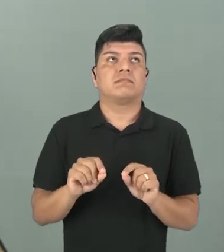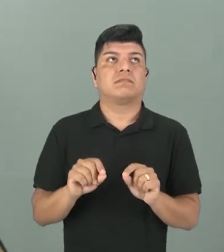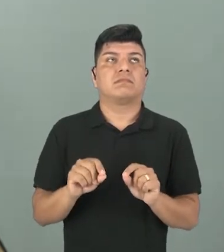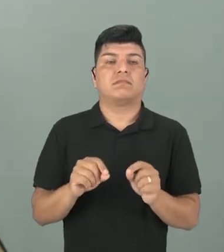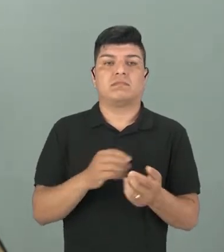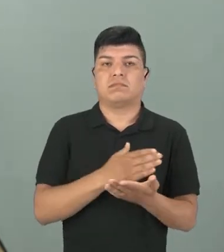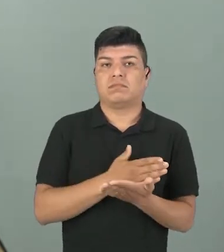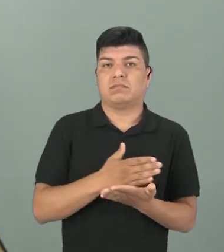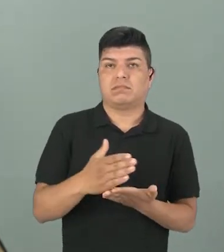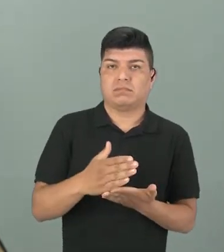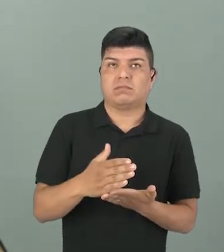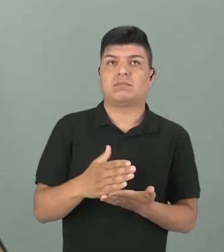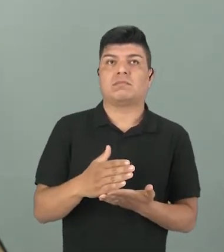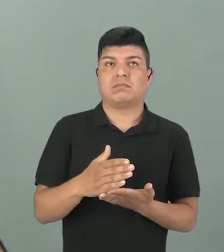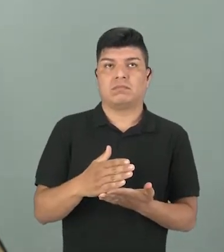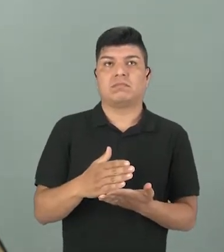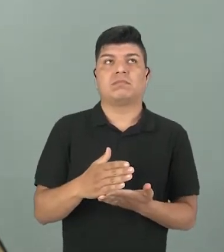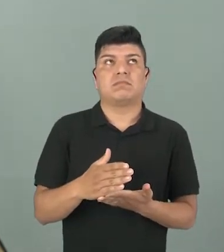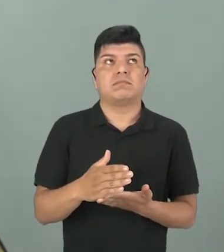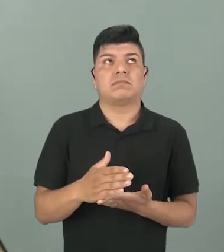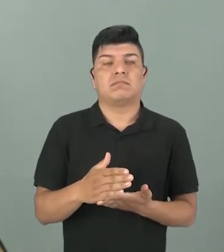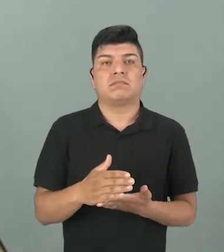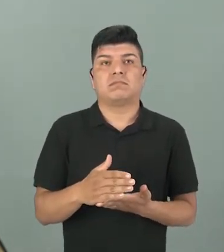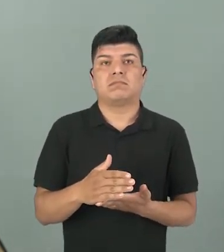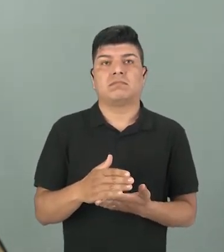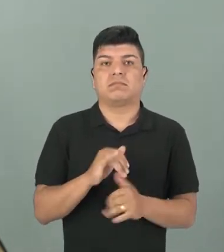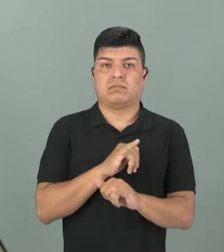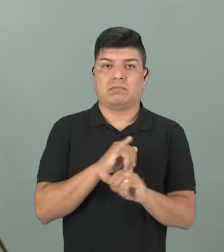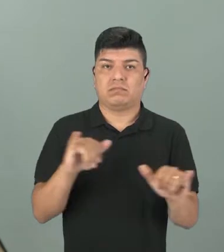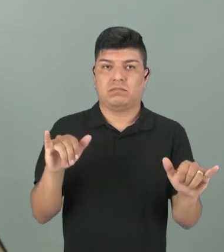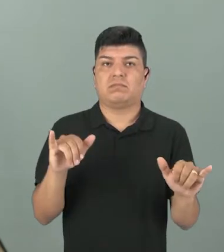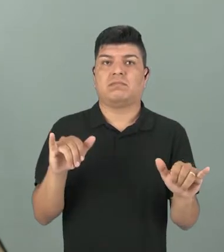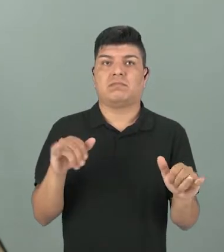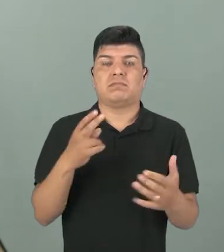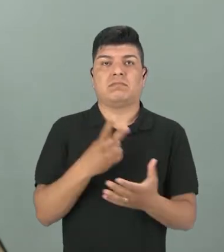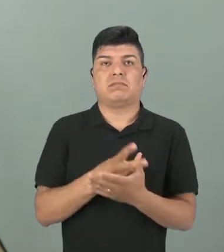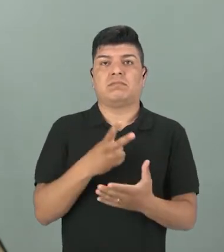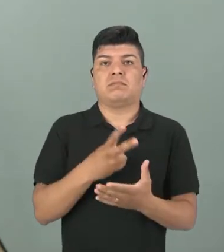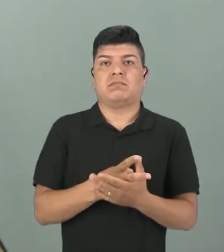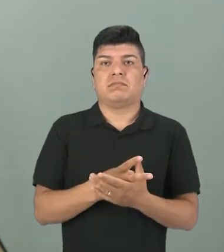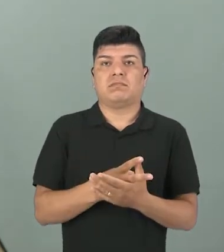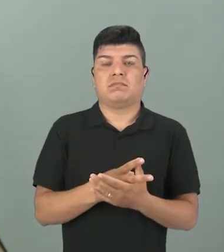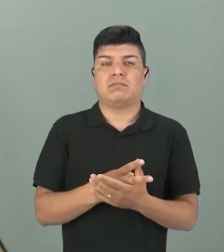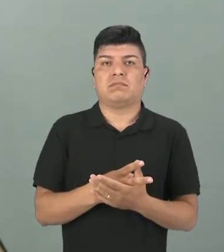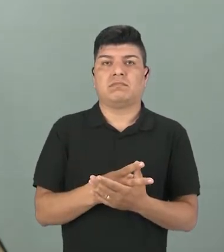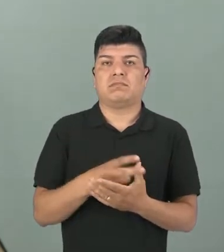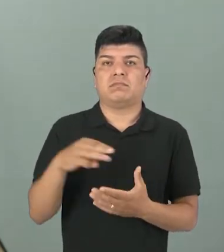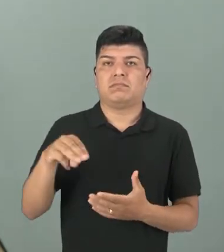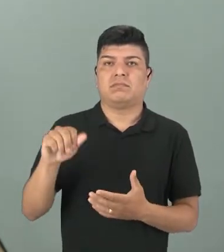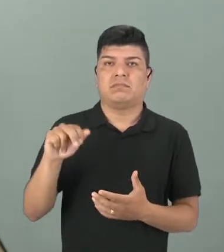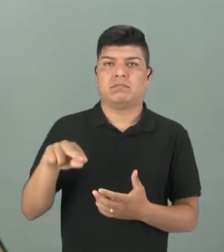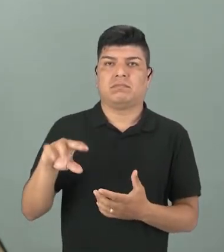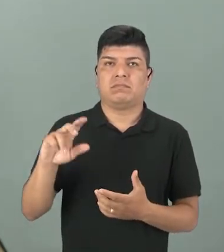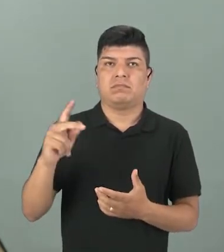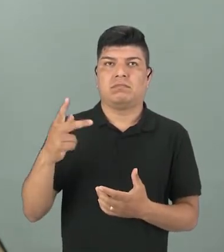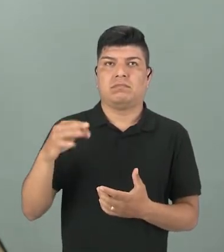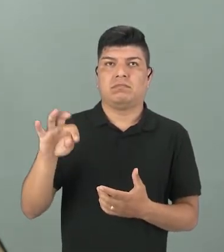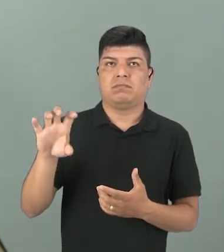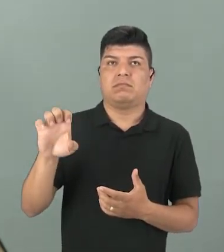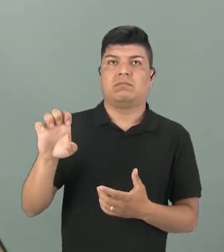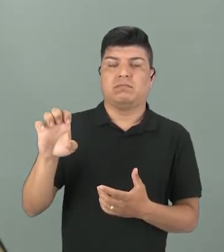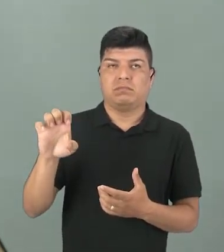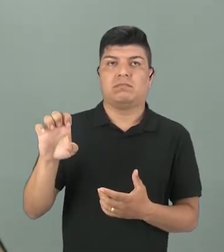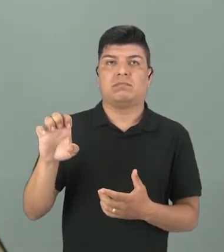no começo da notícia. E sempre a manchete é o título,